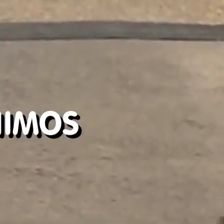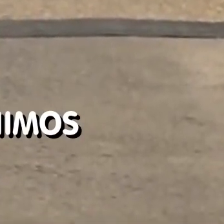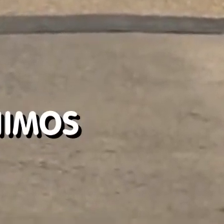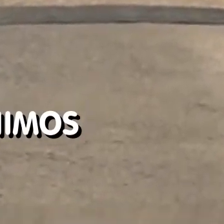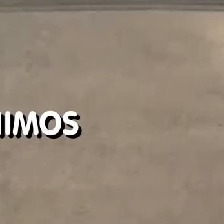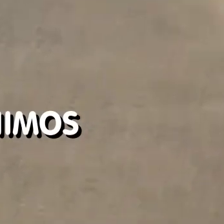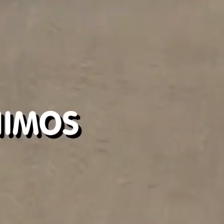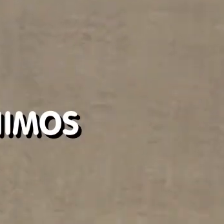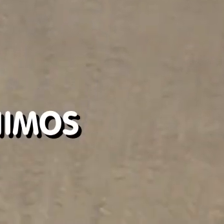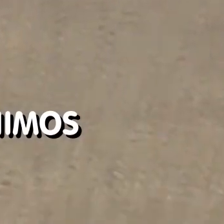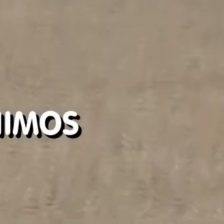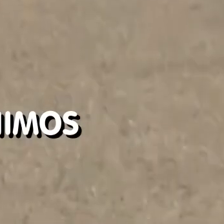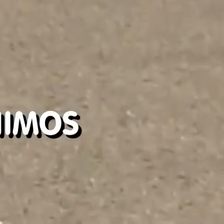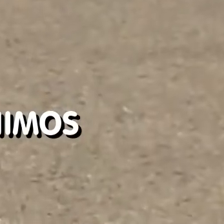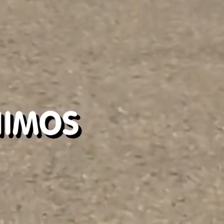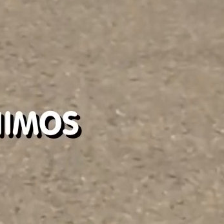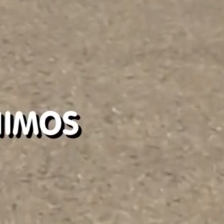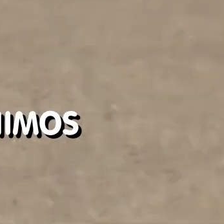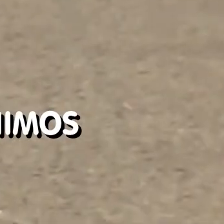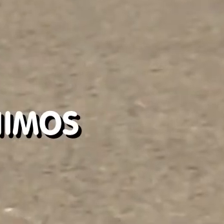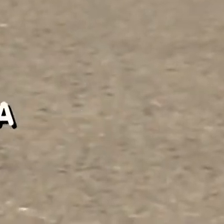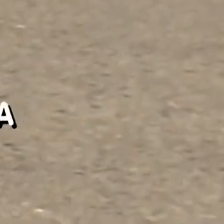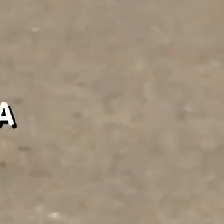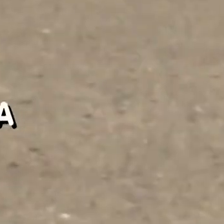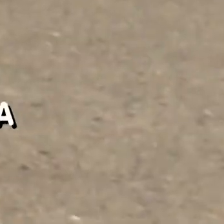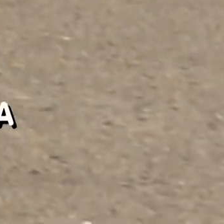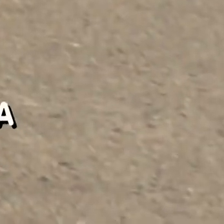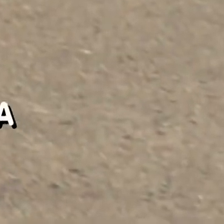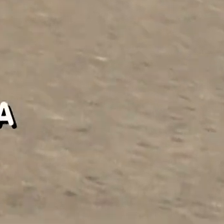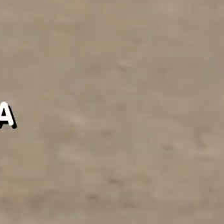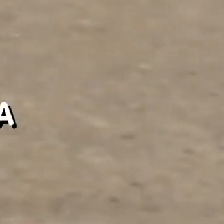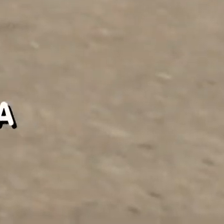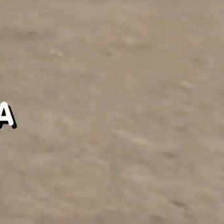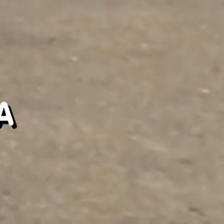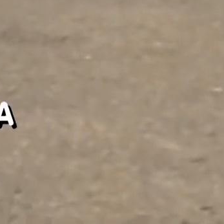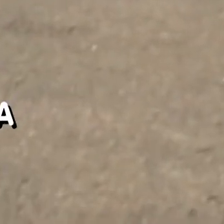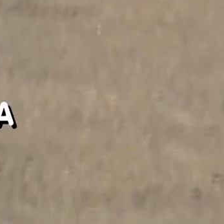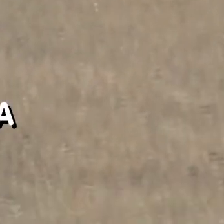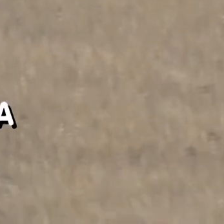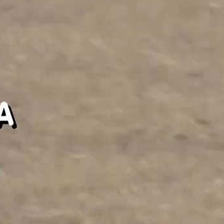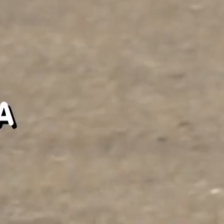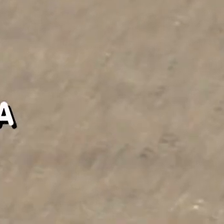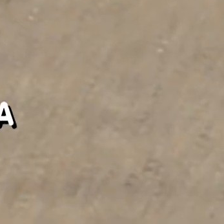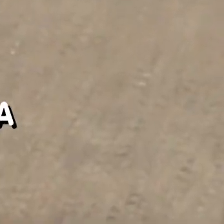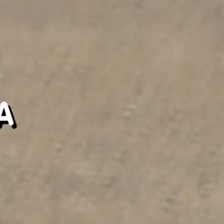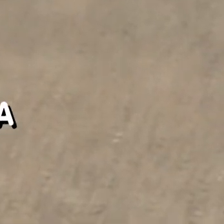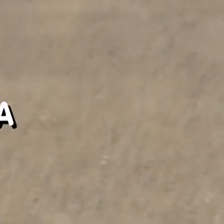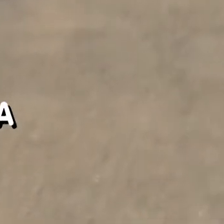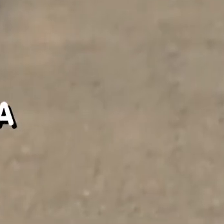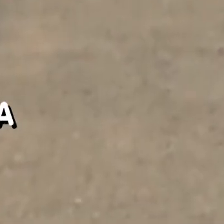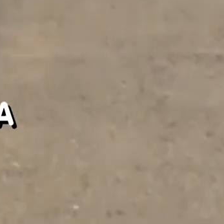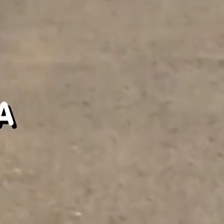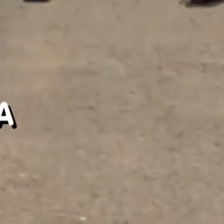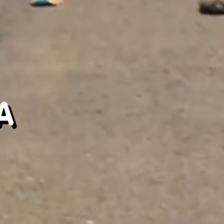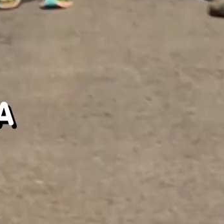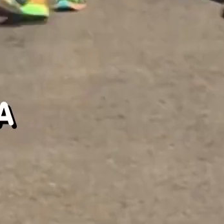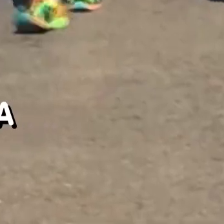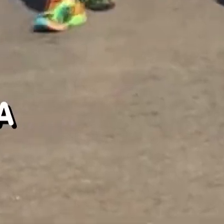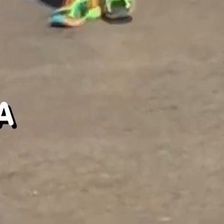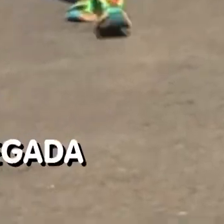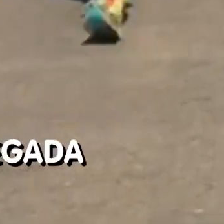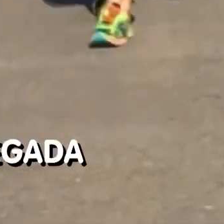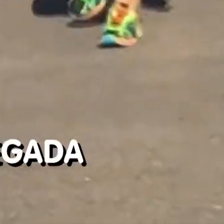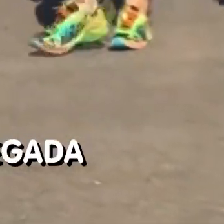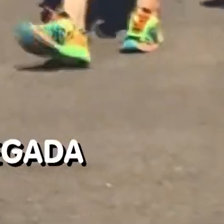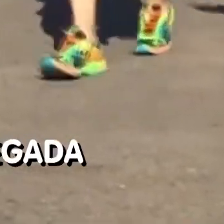got heart, and you've got soul, and you've got determination. And you're going to make it to the finish line, Billy